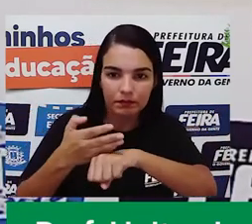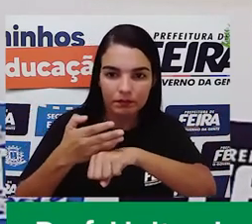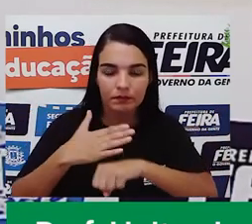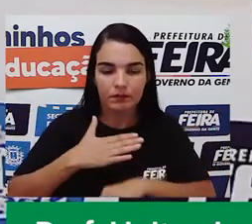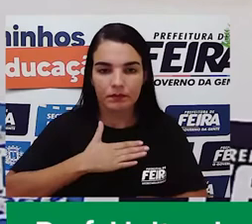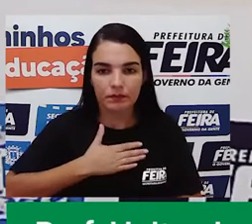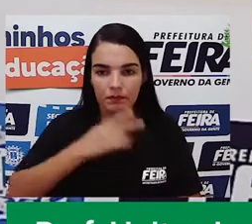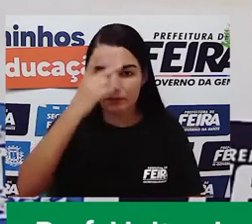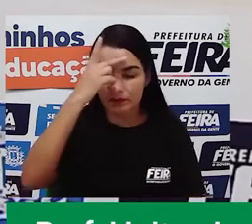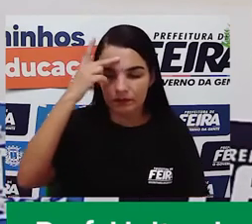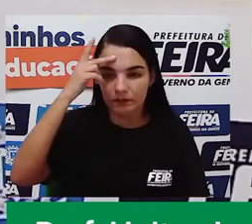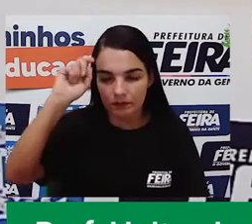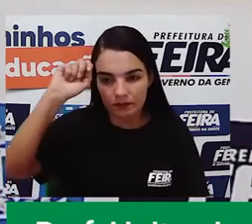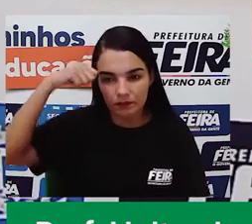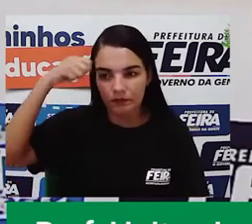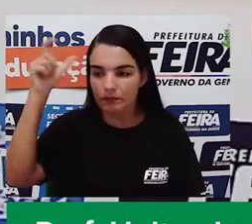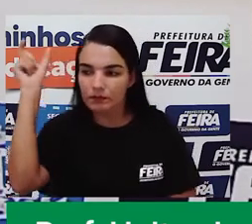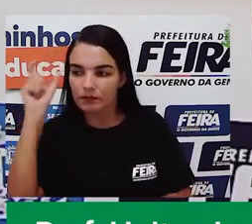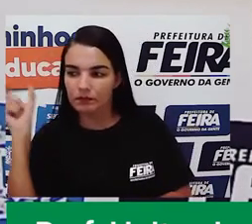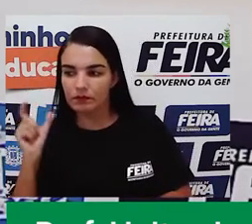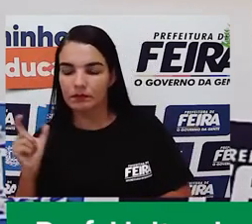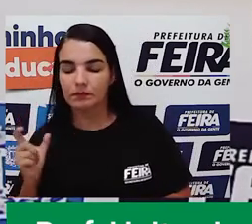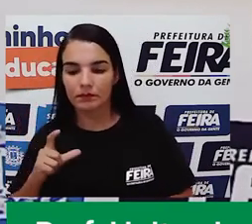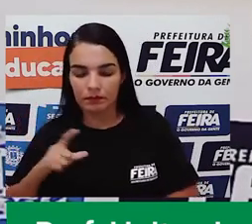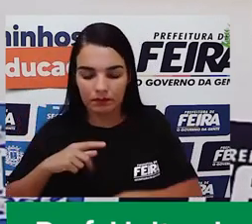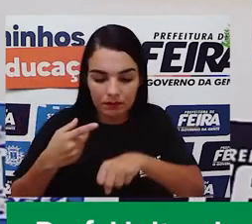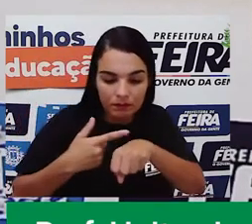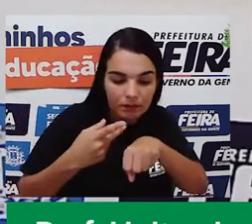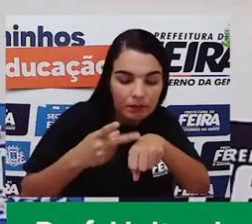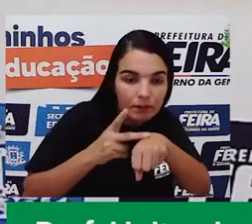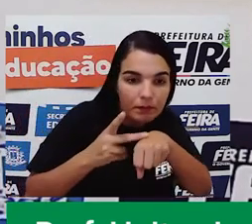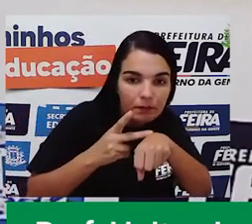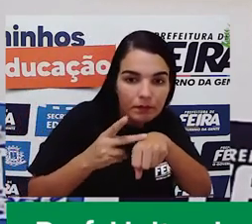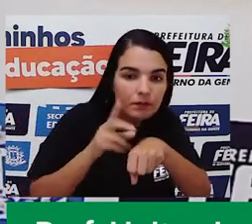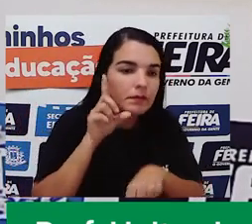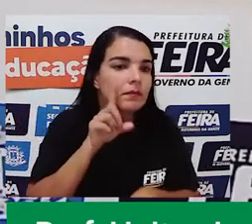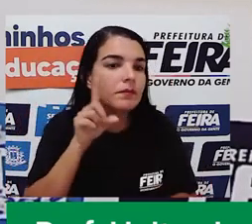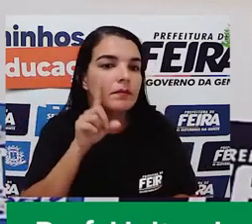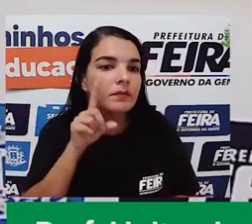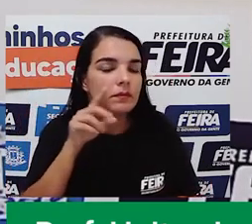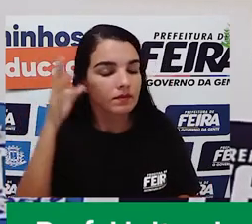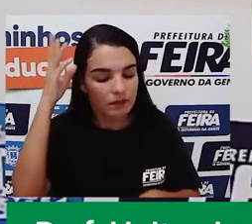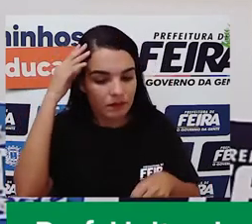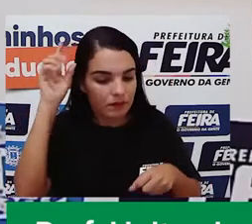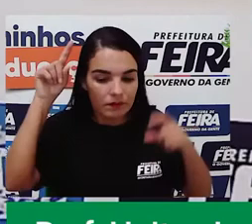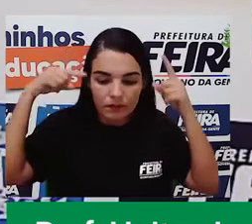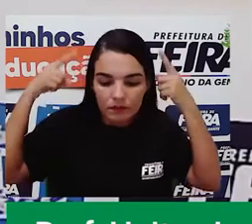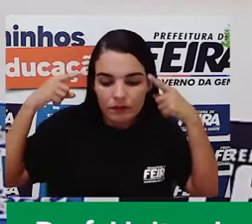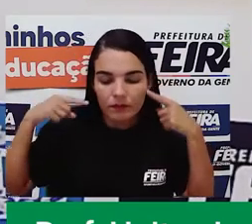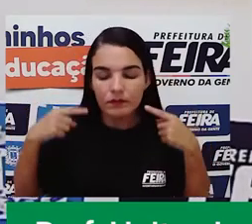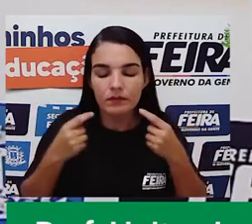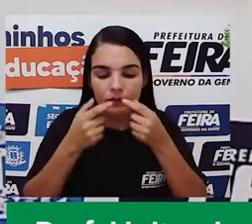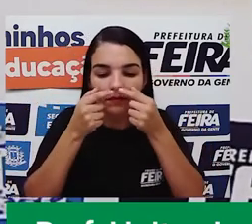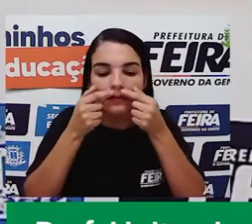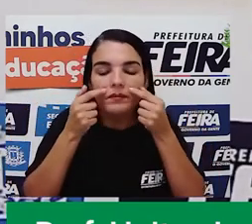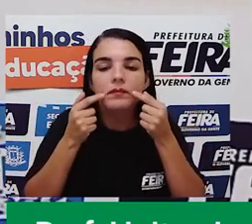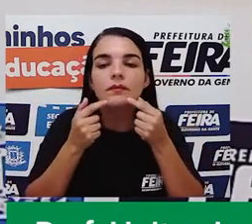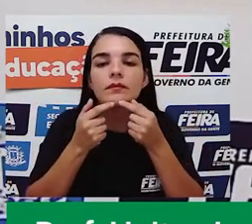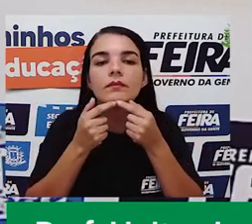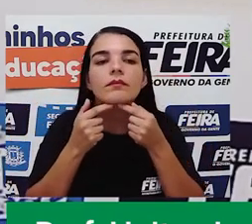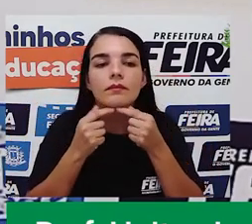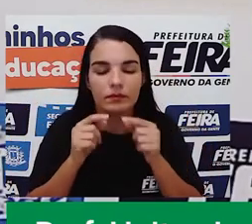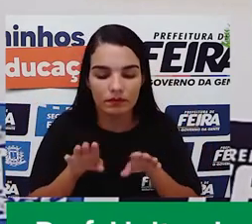pessoa afrodescendente, de pele parda, meus cabelos são crespos, minha barba também é crespa